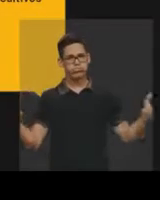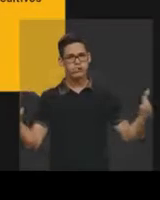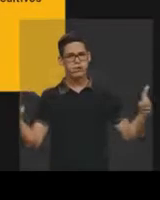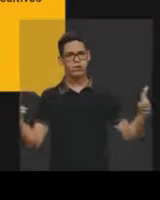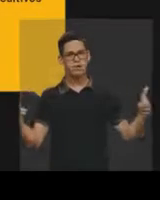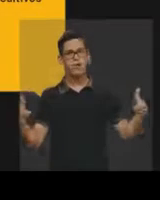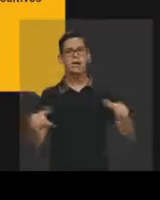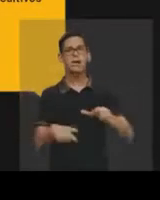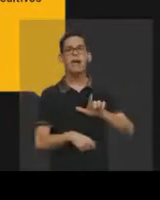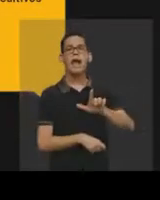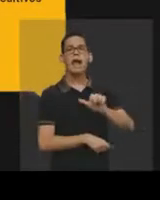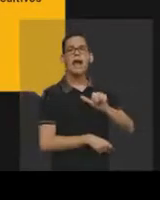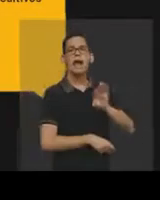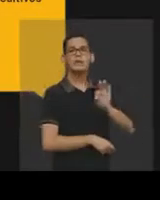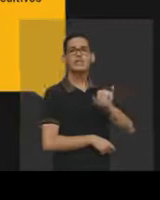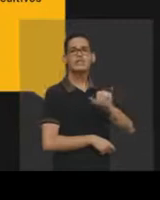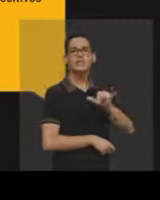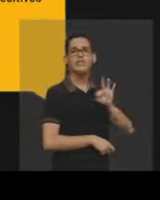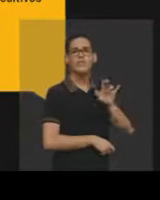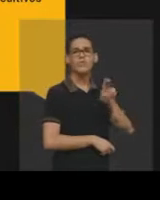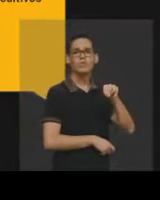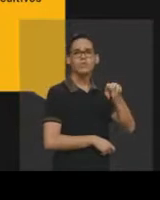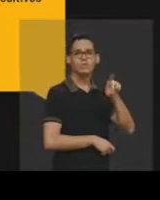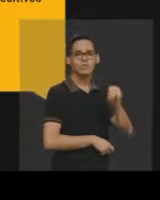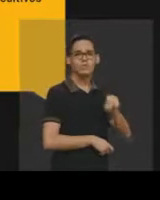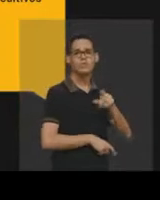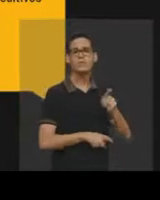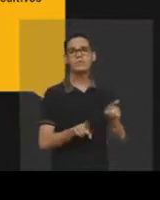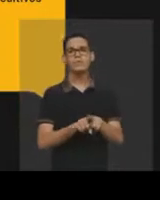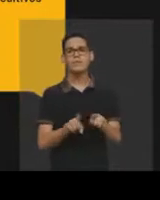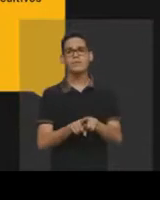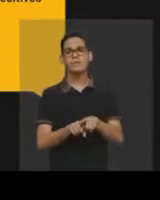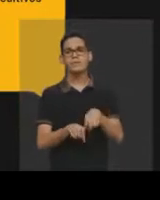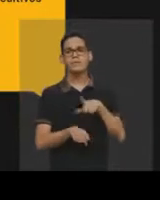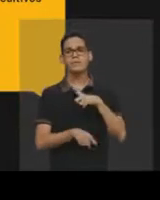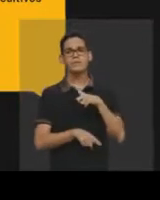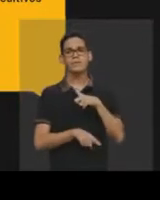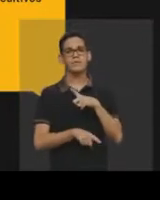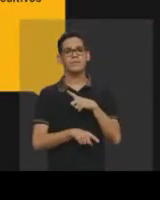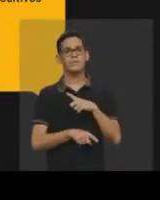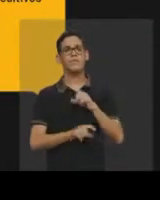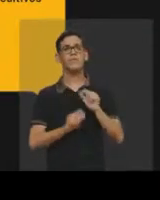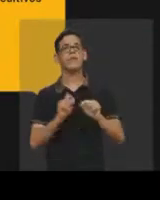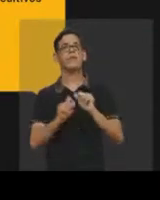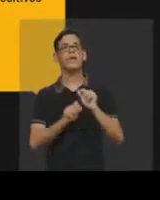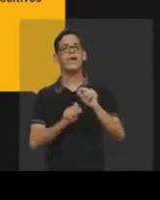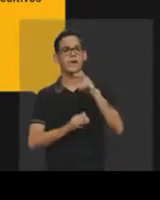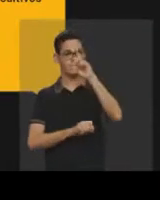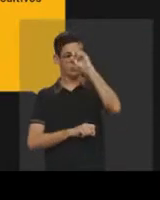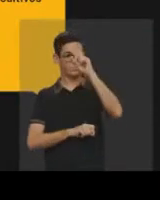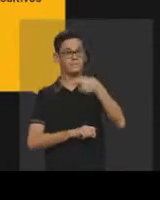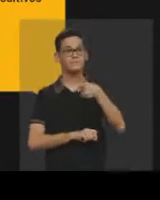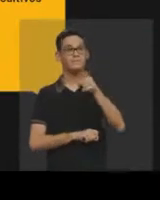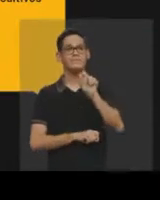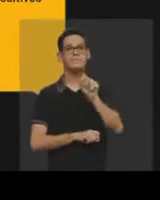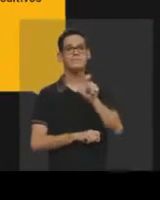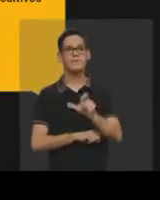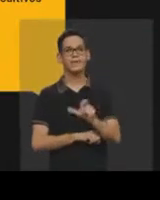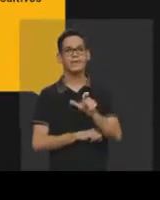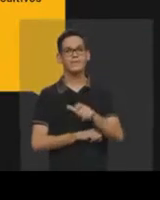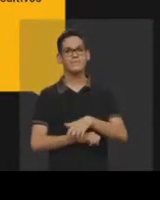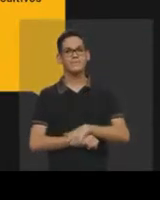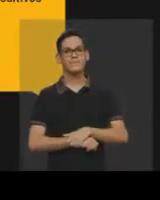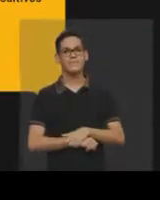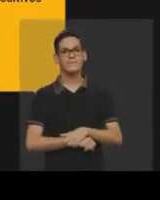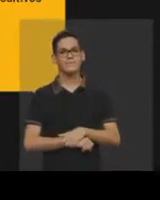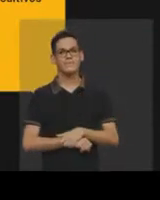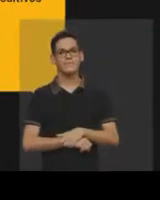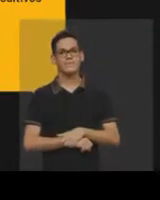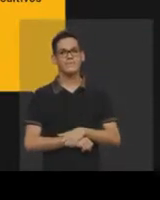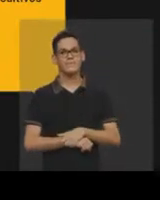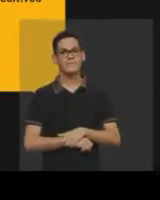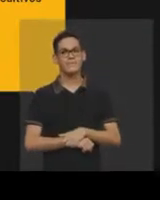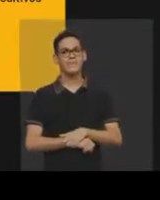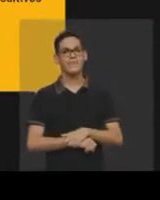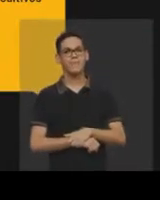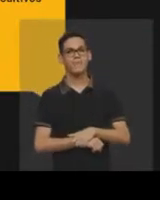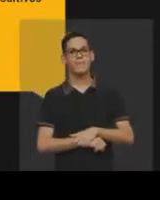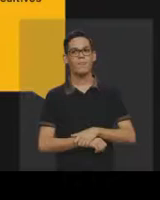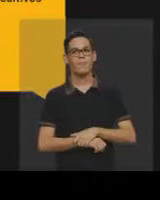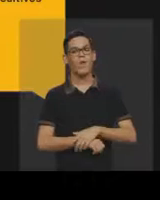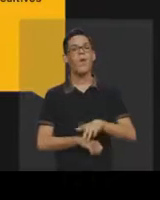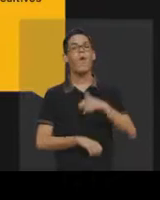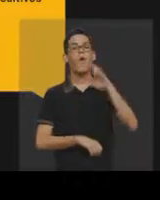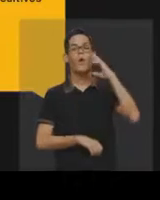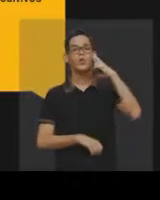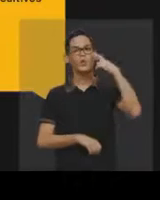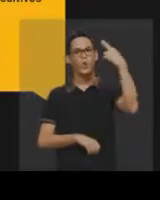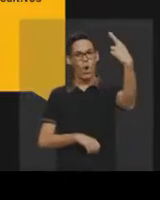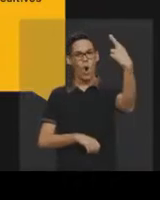né? E dominação. Dominação de quem, cara pálida? Dominação do proprietário da terra, o chamado